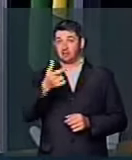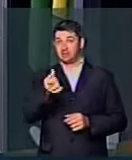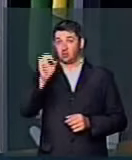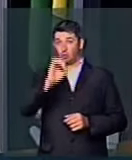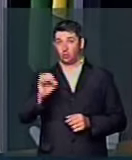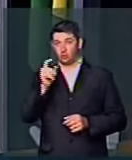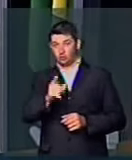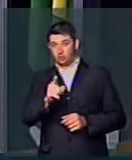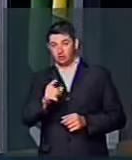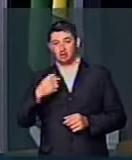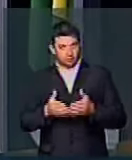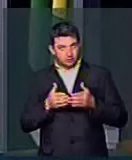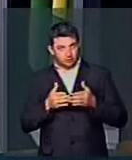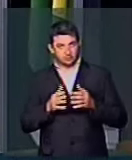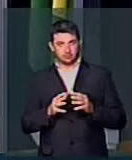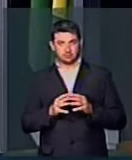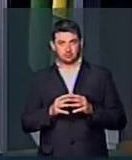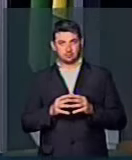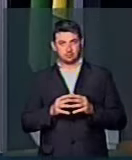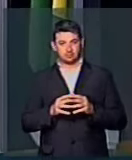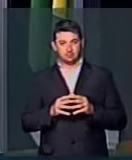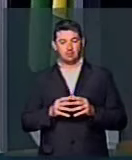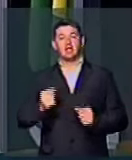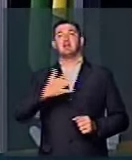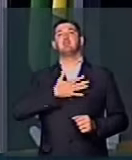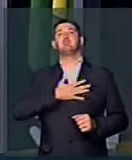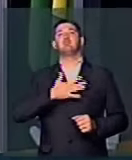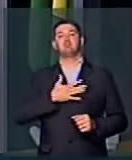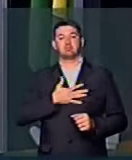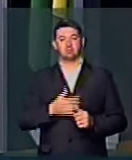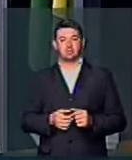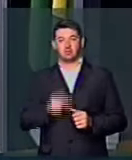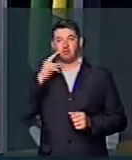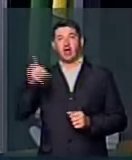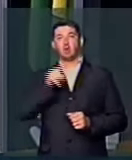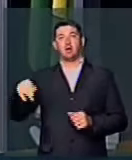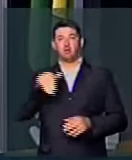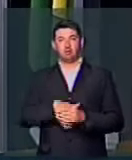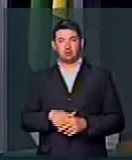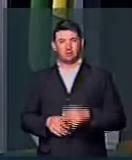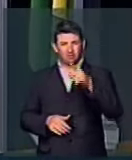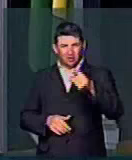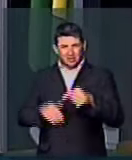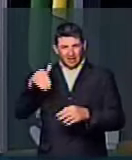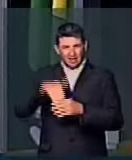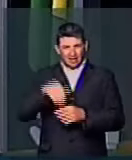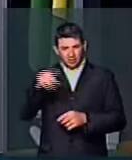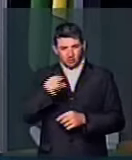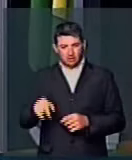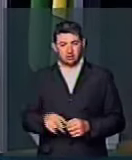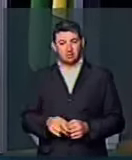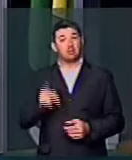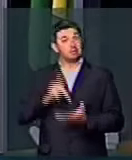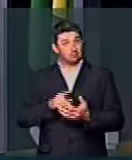outubro, onde eu faço um apelo a quem bate no peito e fala que vai anular o voto. Você que vai anular o voto, realmente é aquele